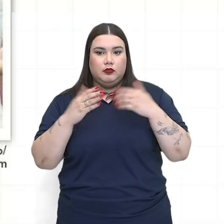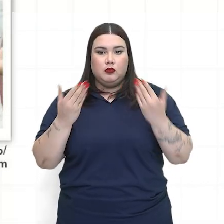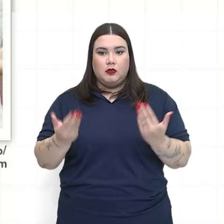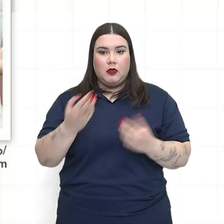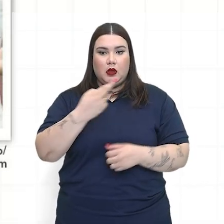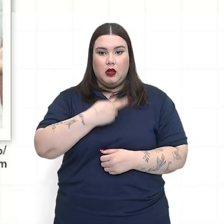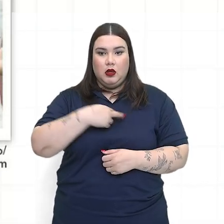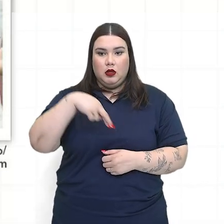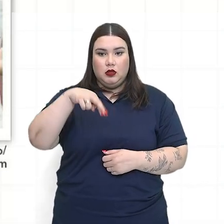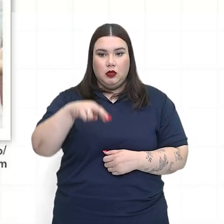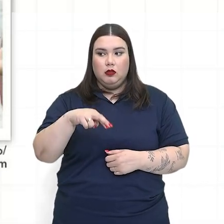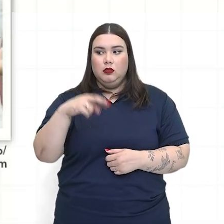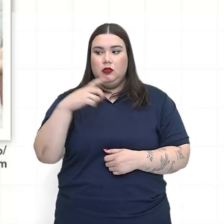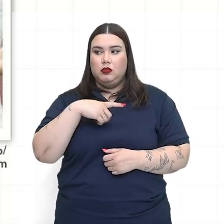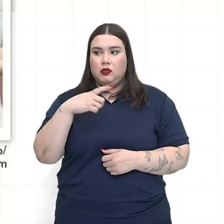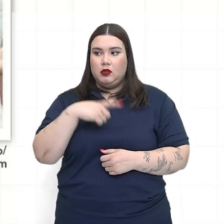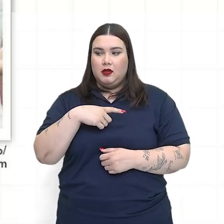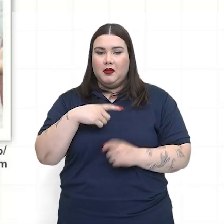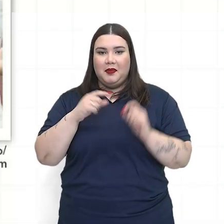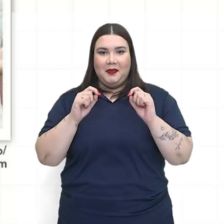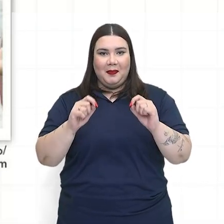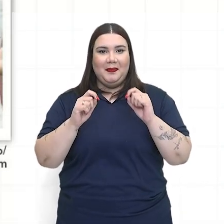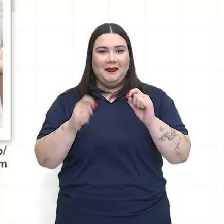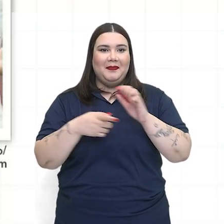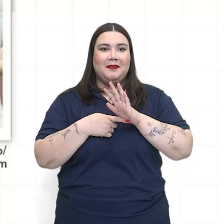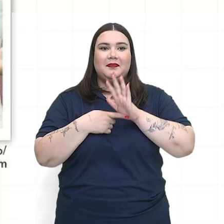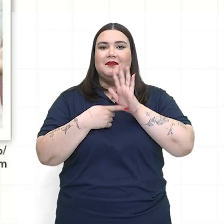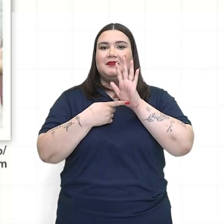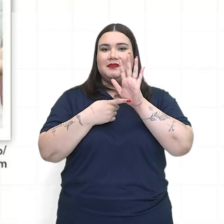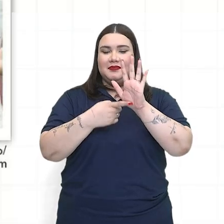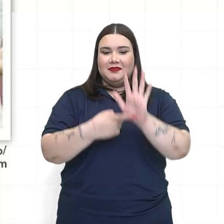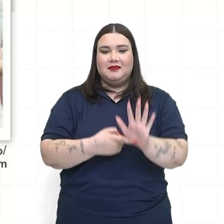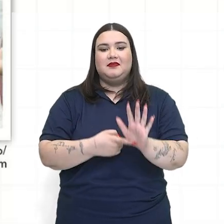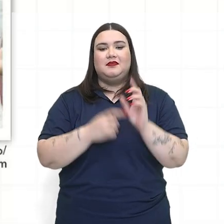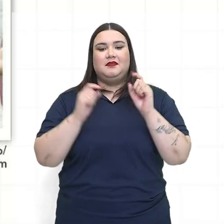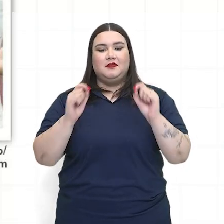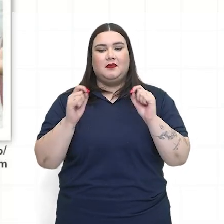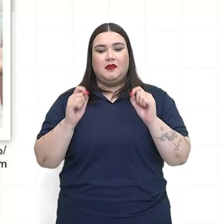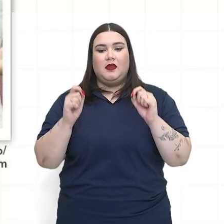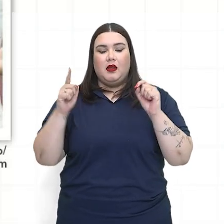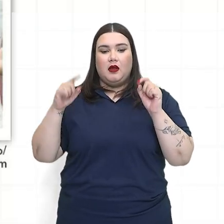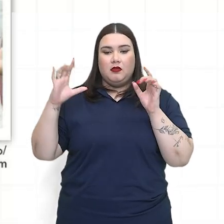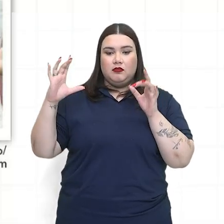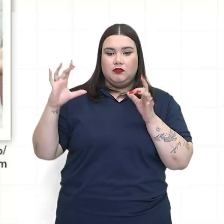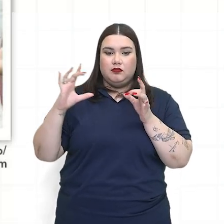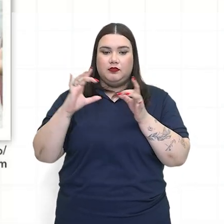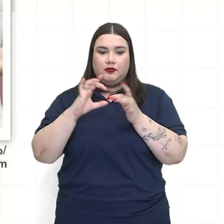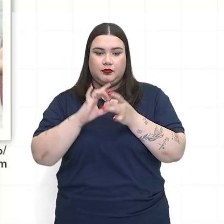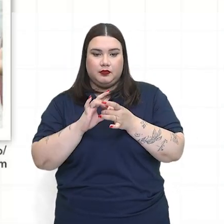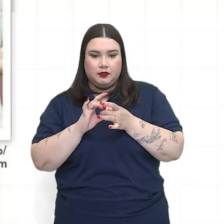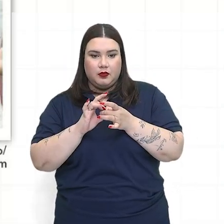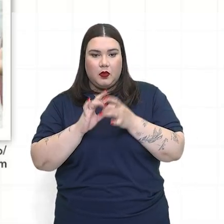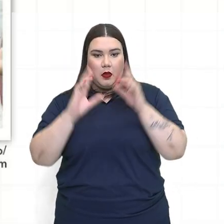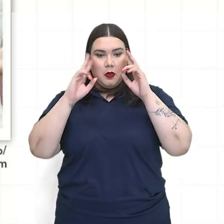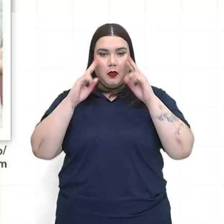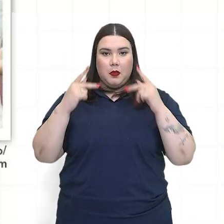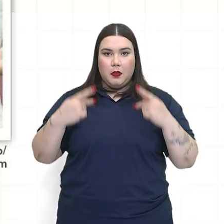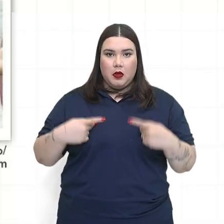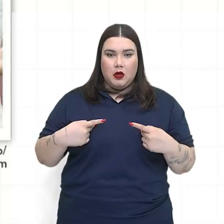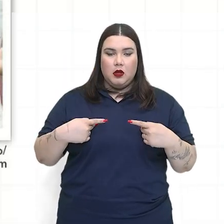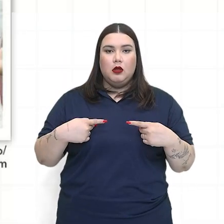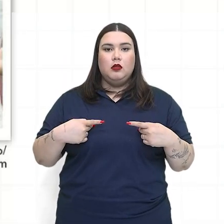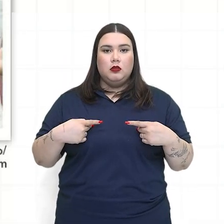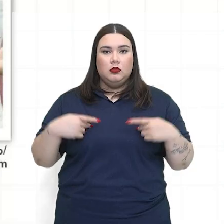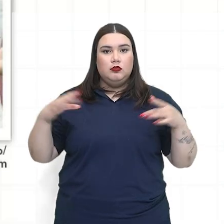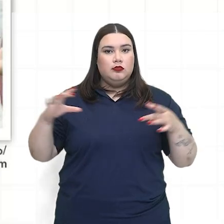ela busca fazer essa religação entre o divino e o ser humano,